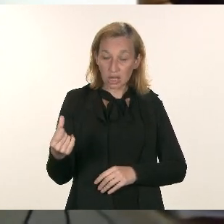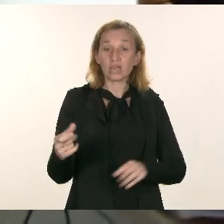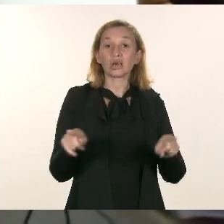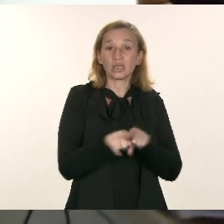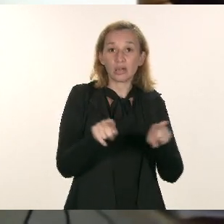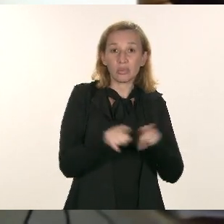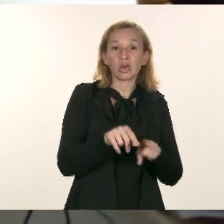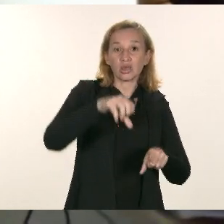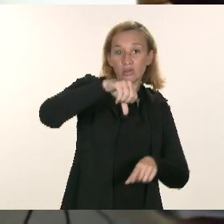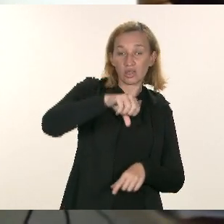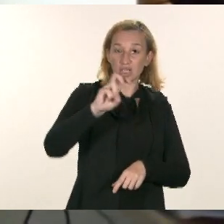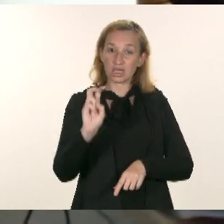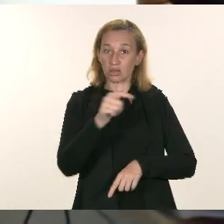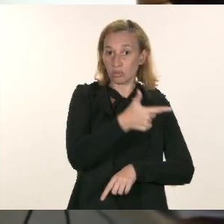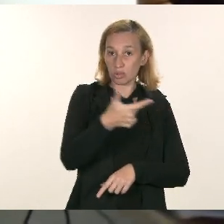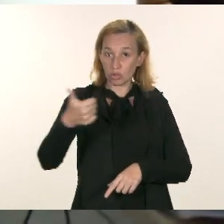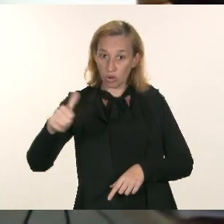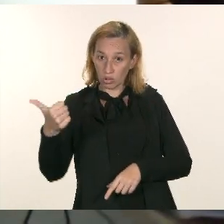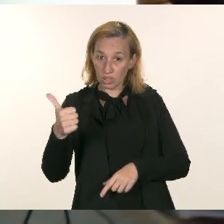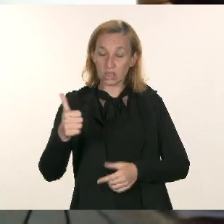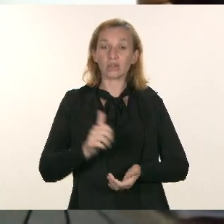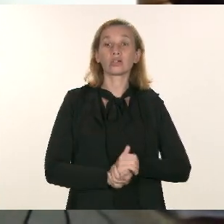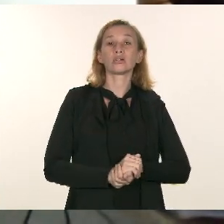de 2011,